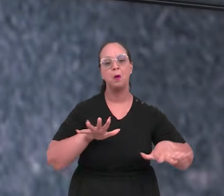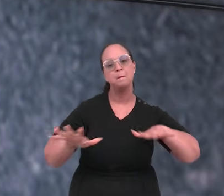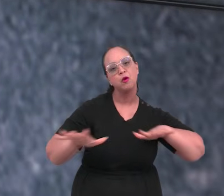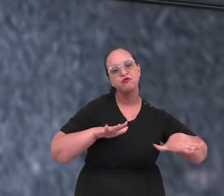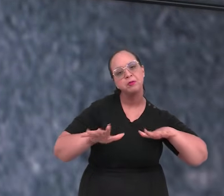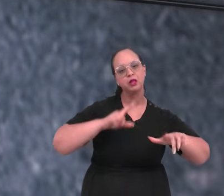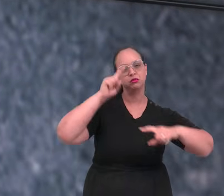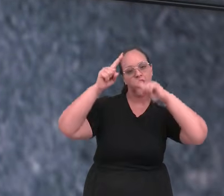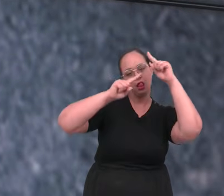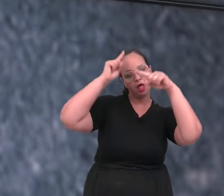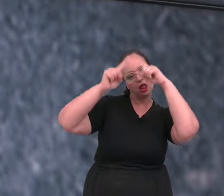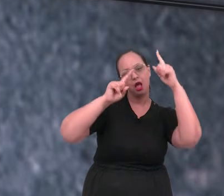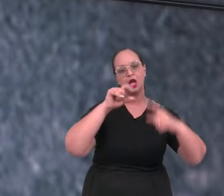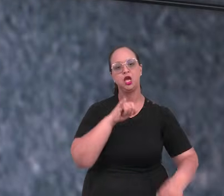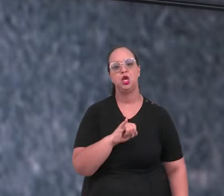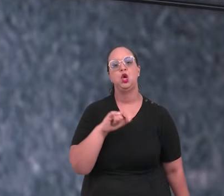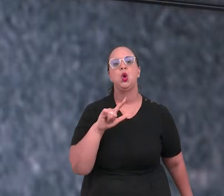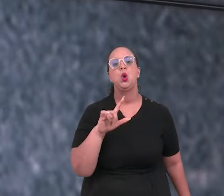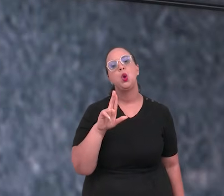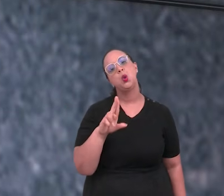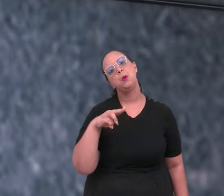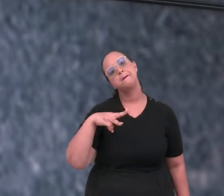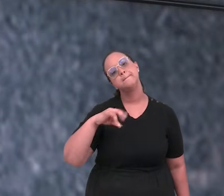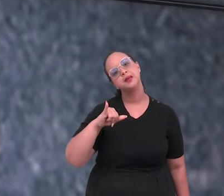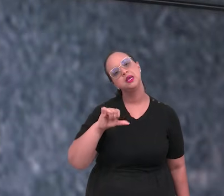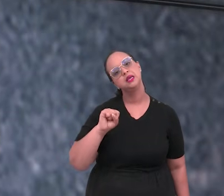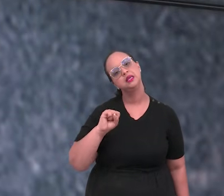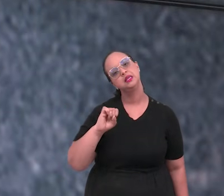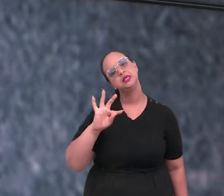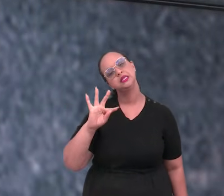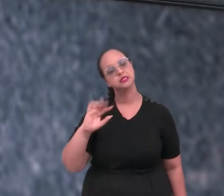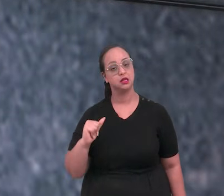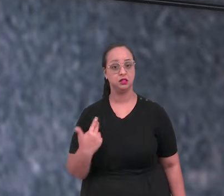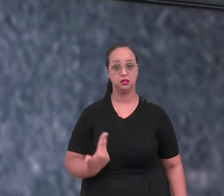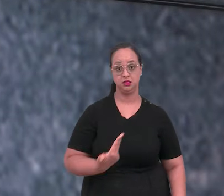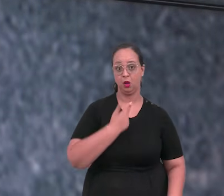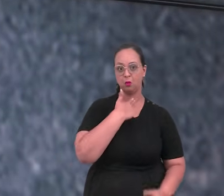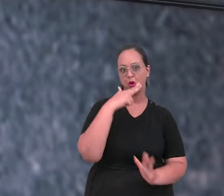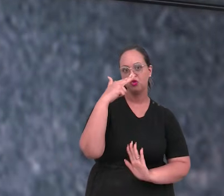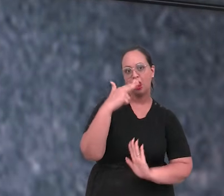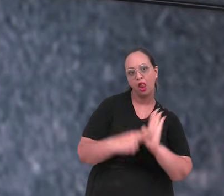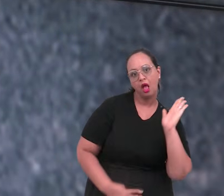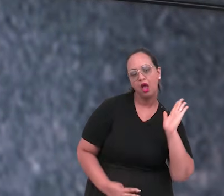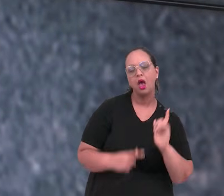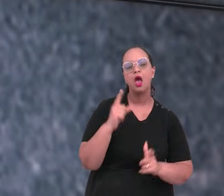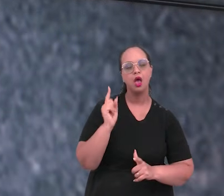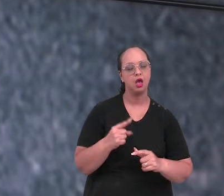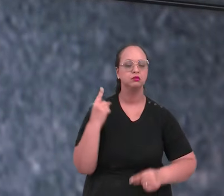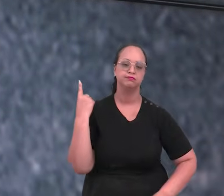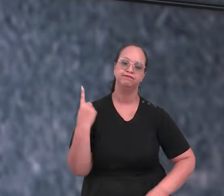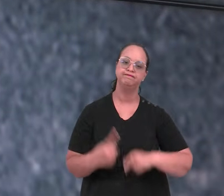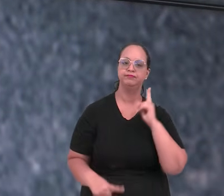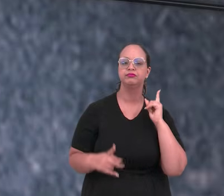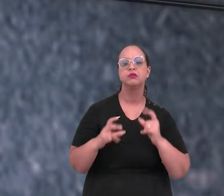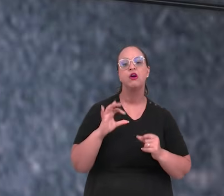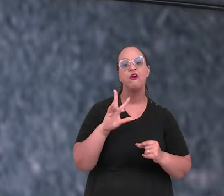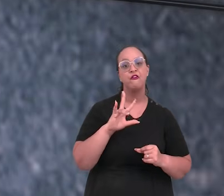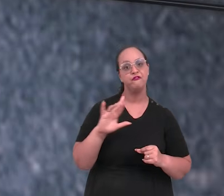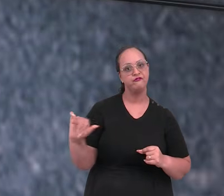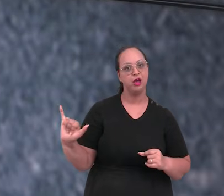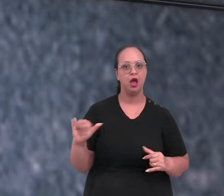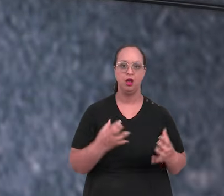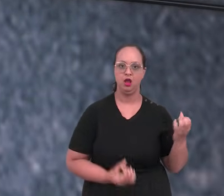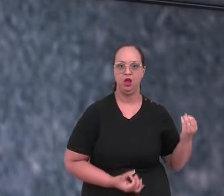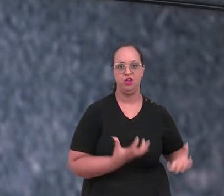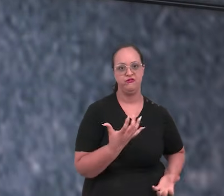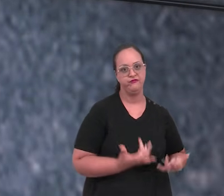que eram católicas não podiam ler. Ler esse livro levava a problemas, você era acusado de estar praticando ali um desvio da doutrina da